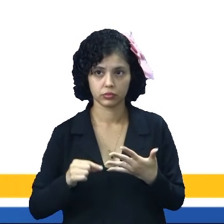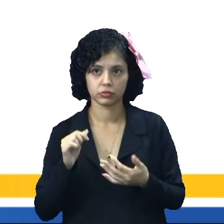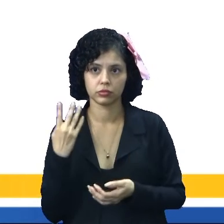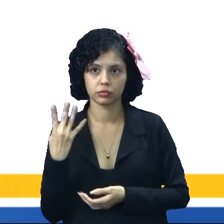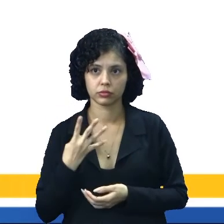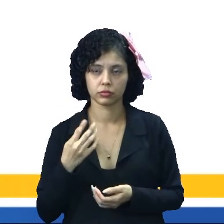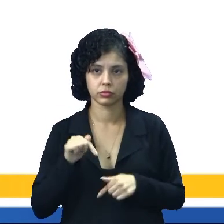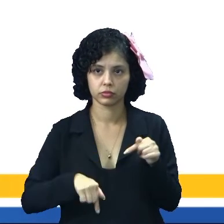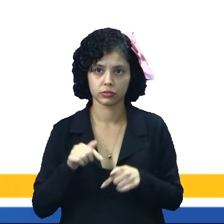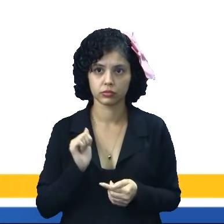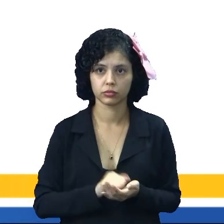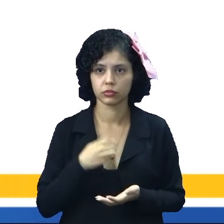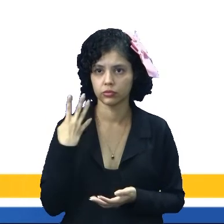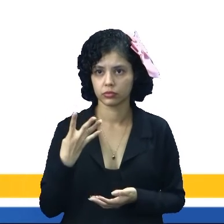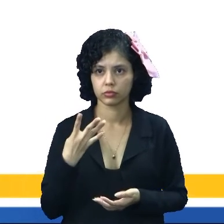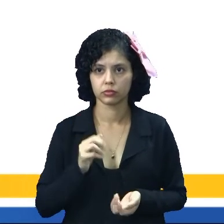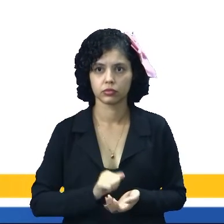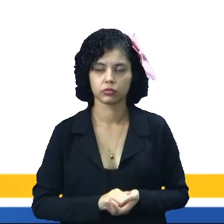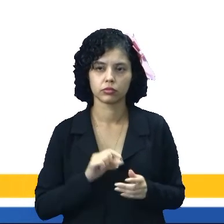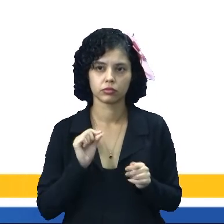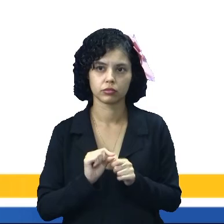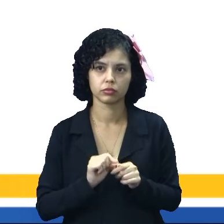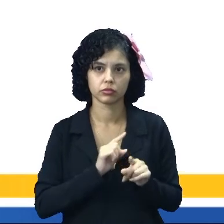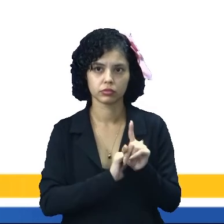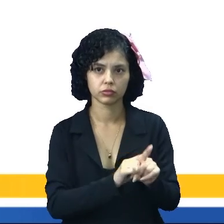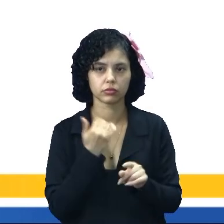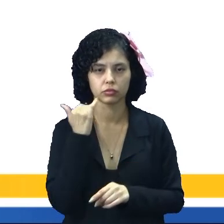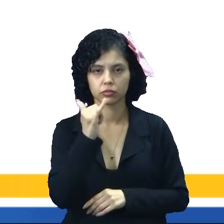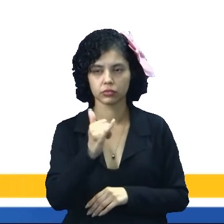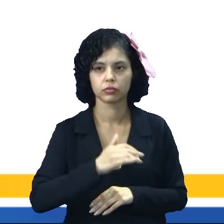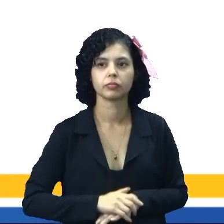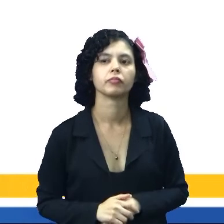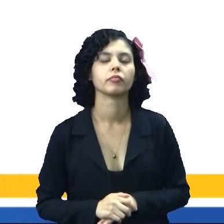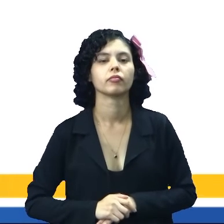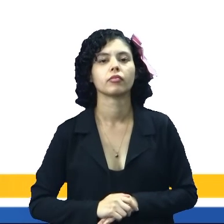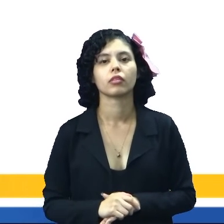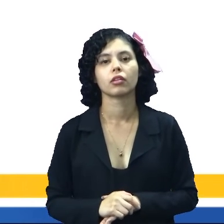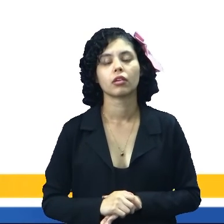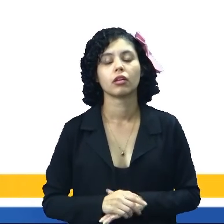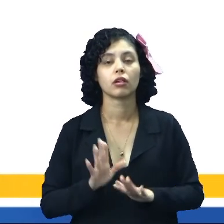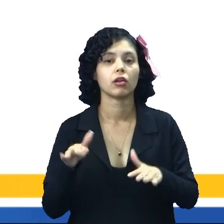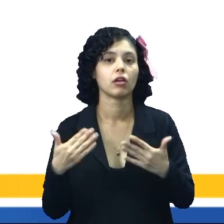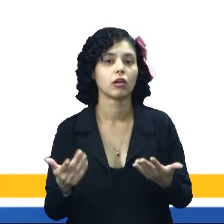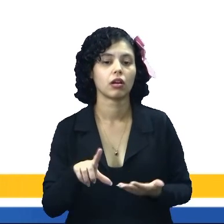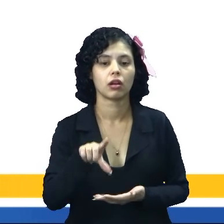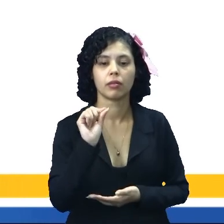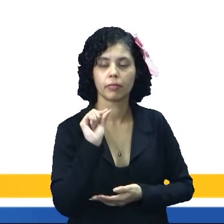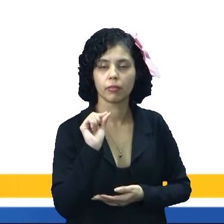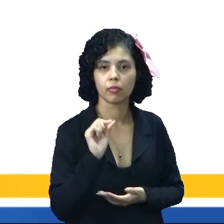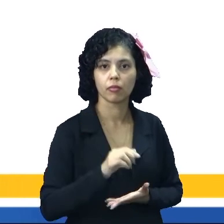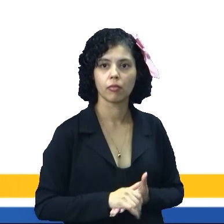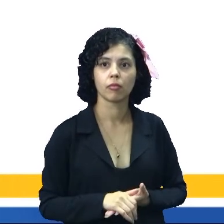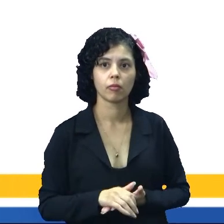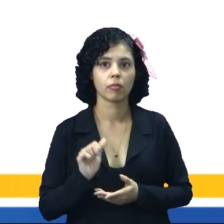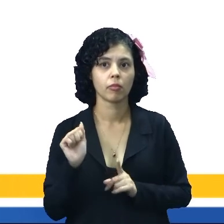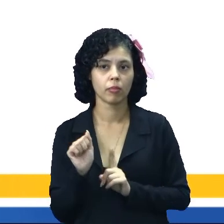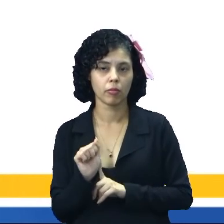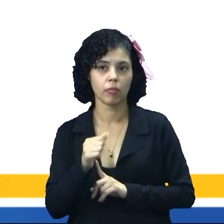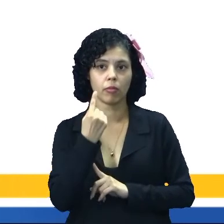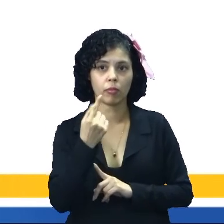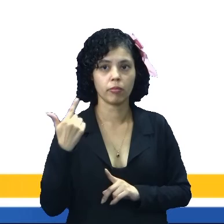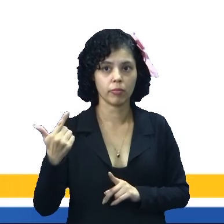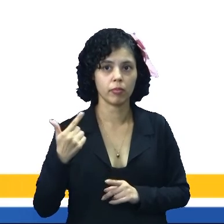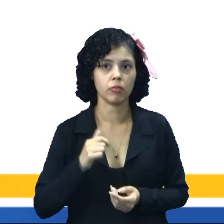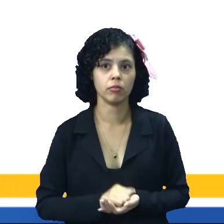E 4. Formam soluções aquosas condutoras de corrente elétrica. E aí, quais são as afirmativas corretas? Letra A, 1